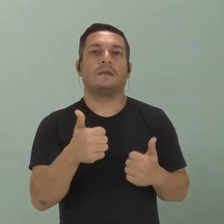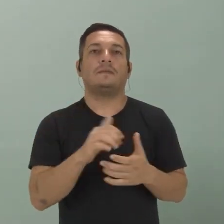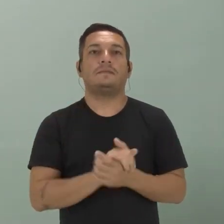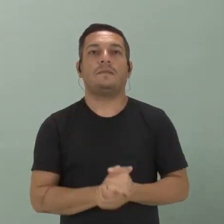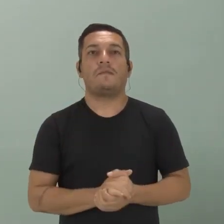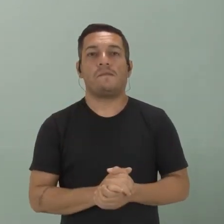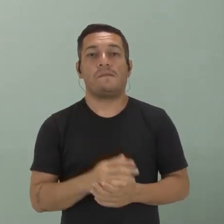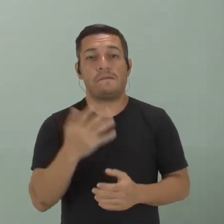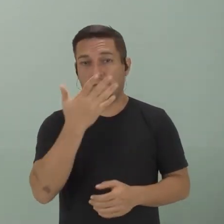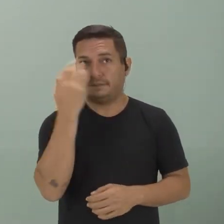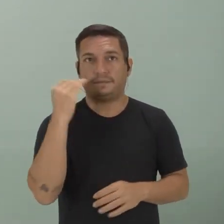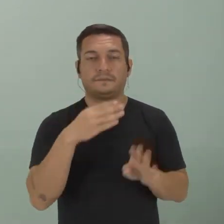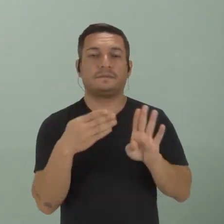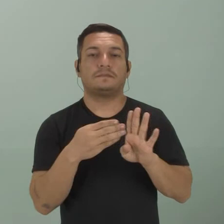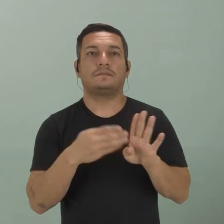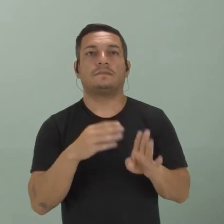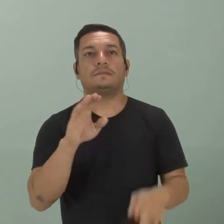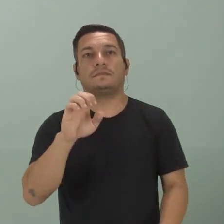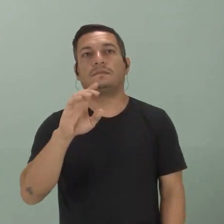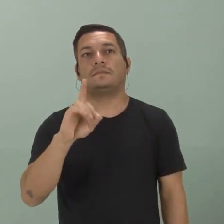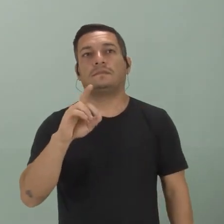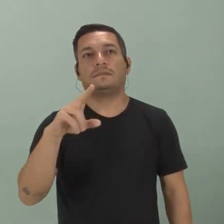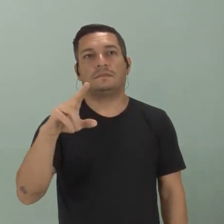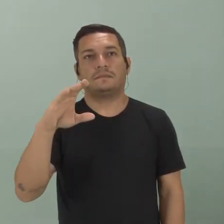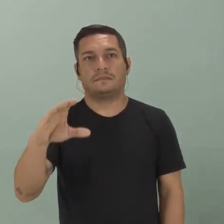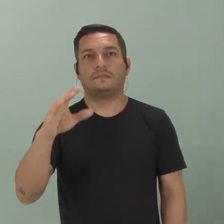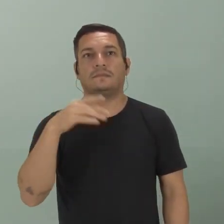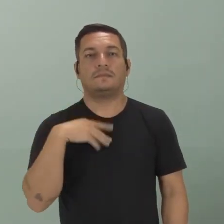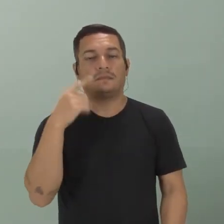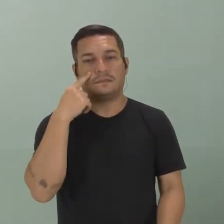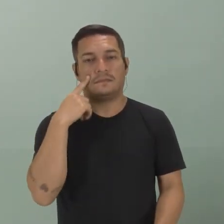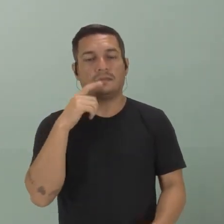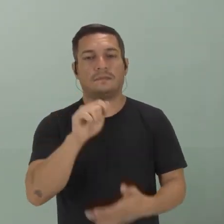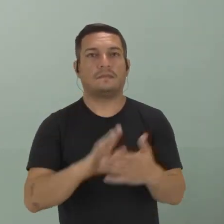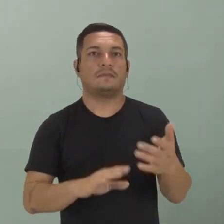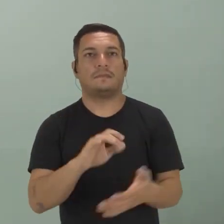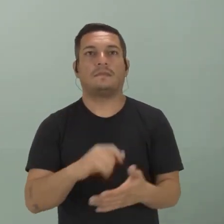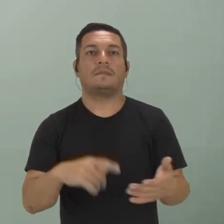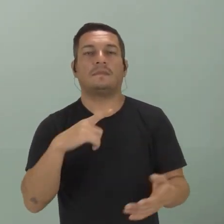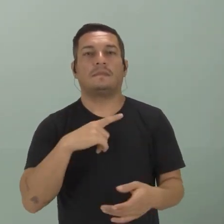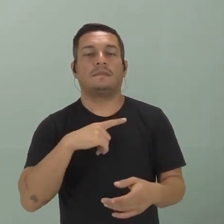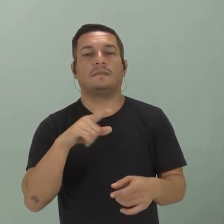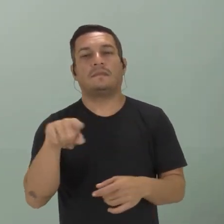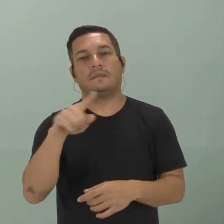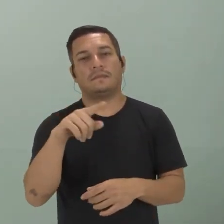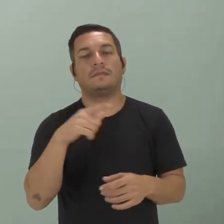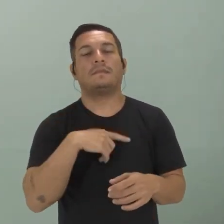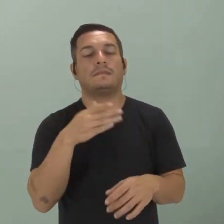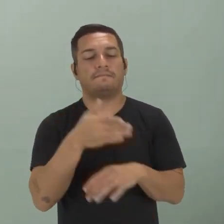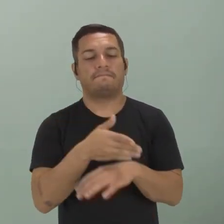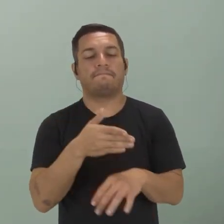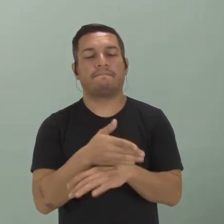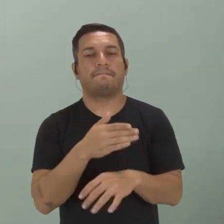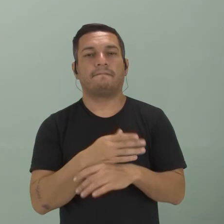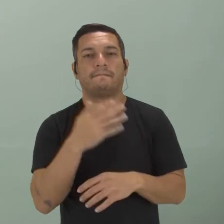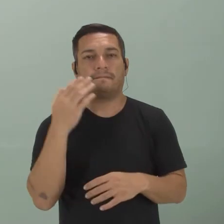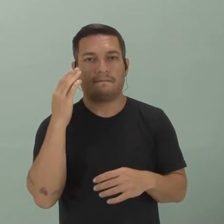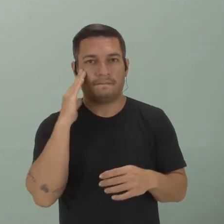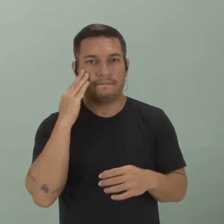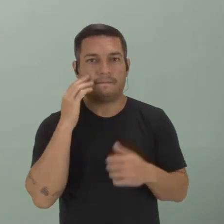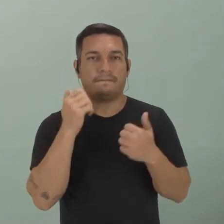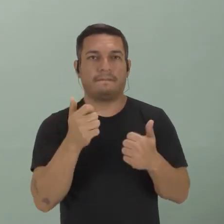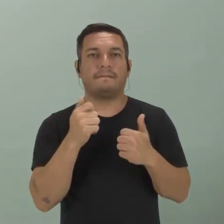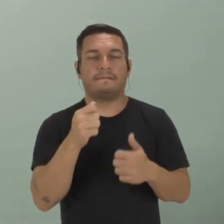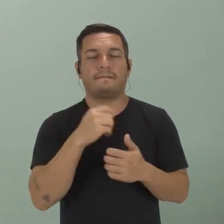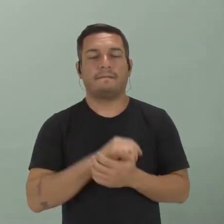esse aprendizado, tá bom? E não esqueça, plataforma Eduque, vá lá que as atividades estarão lá aguardando você, para que